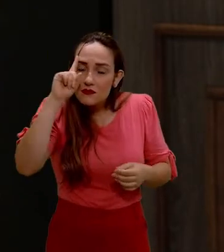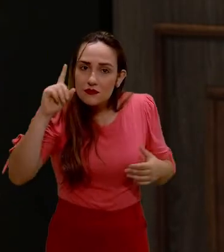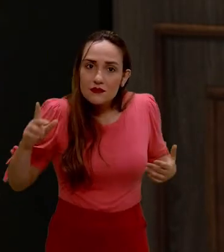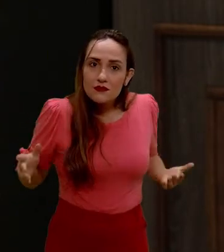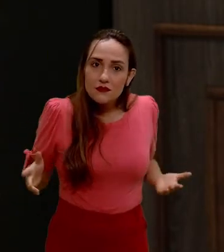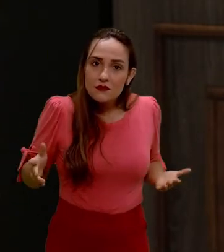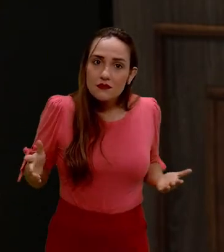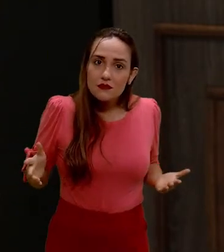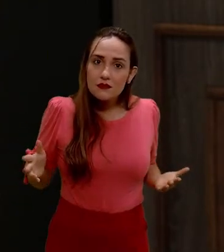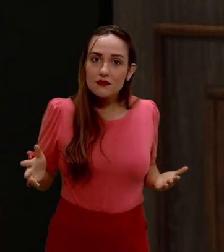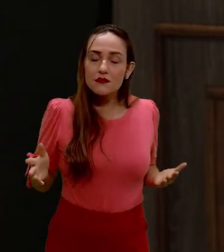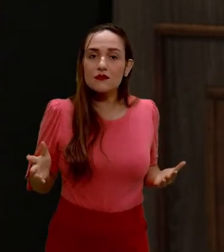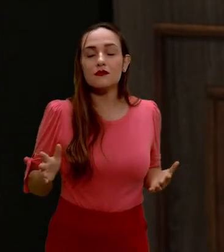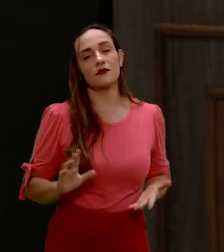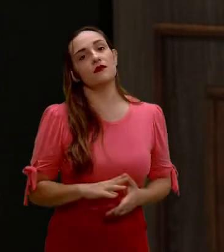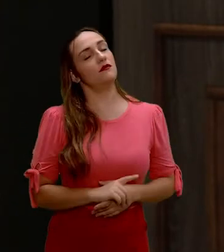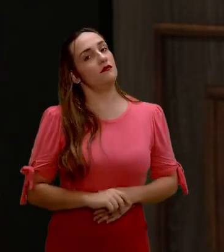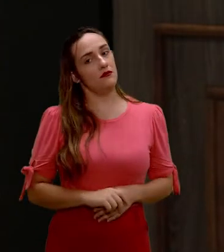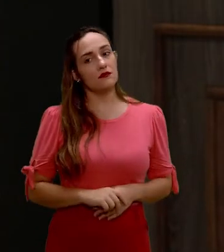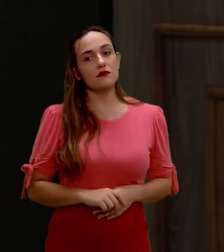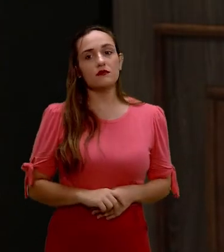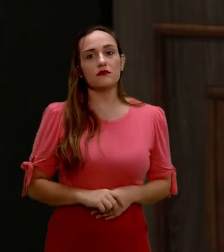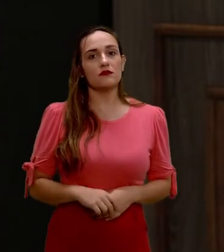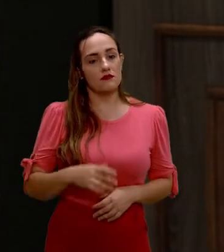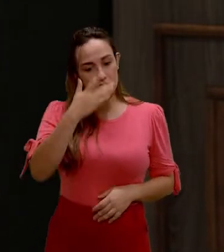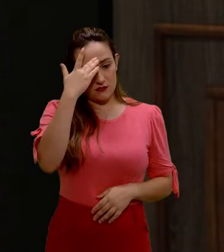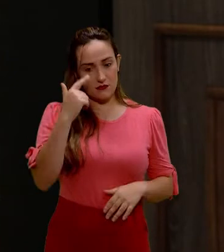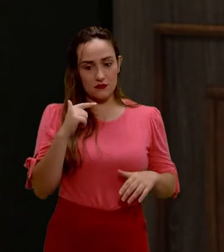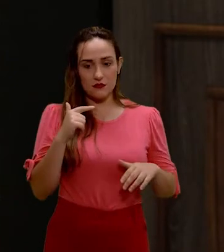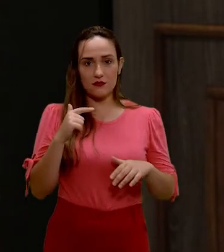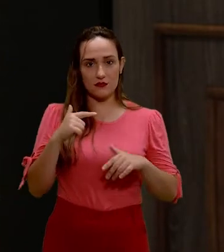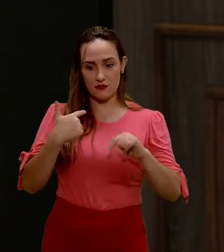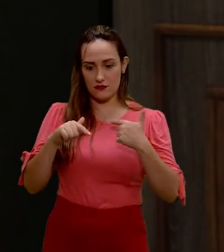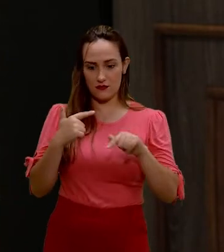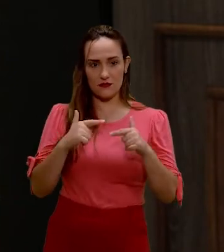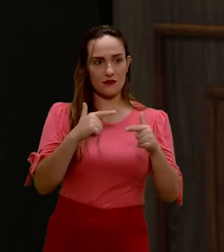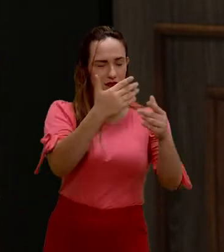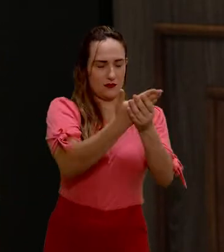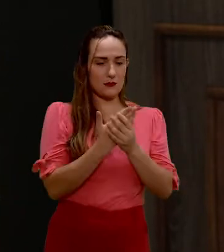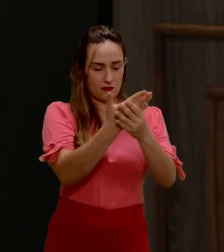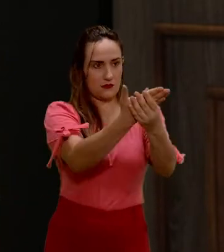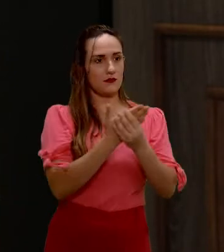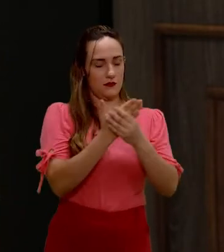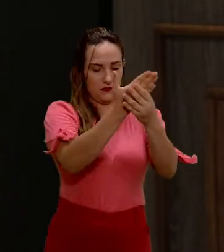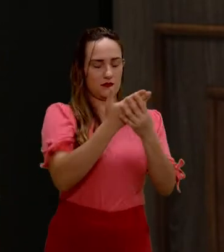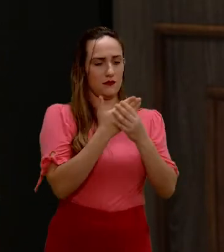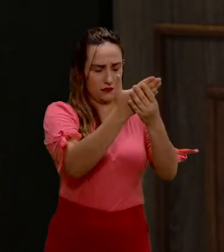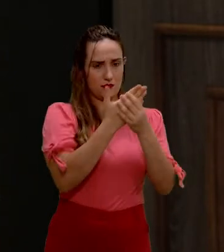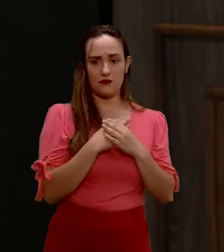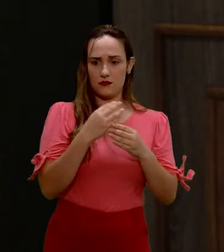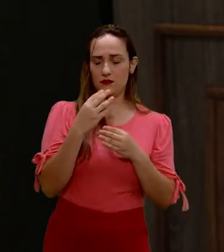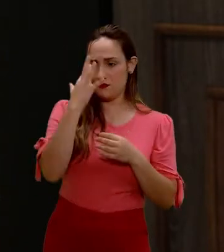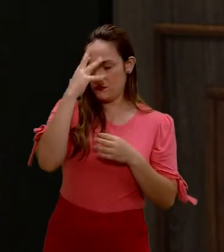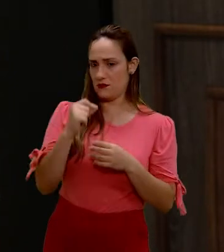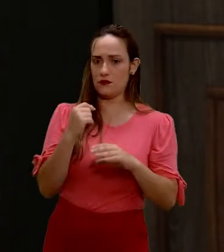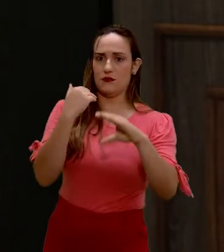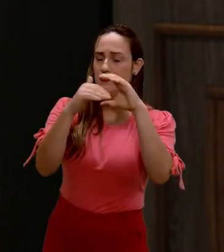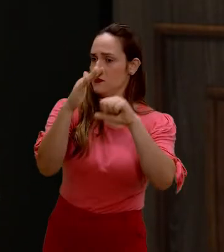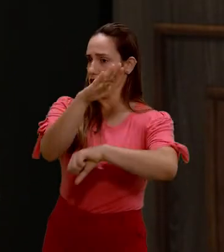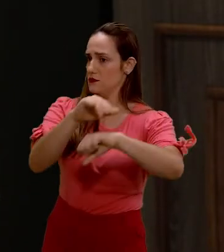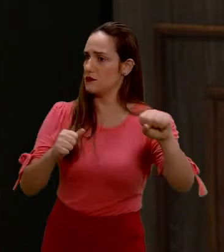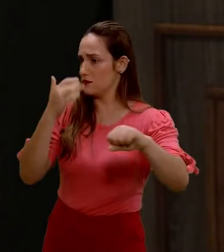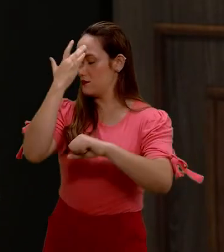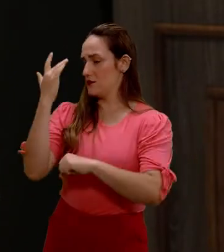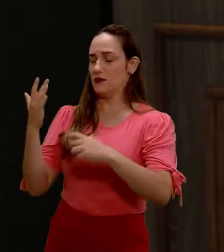servidor que faça a produção disso diariamente, também é difícil. A CPE ela foi criada